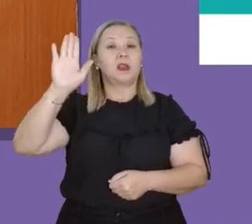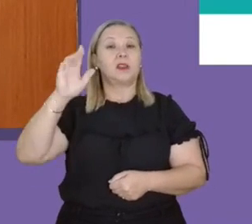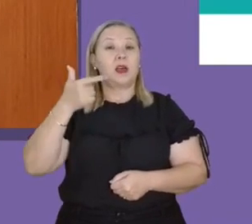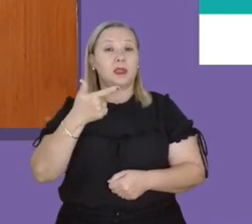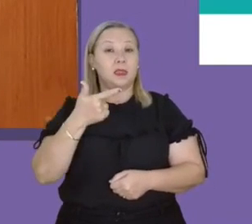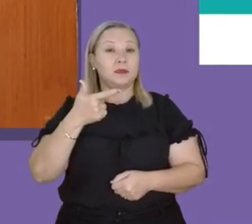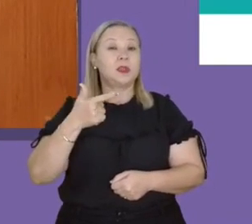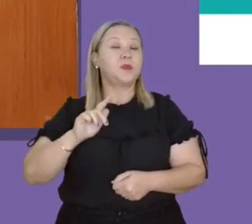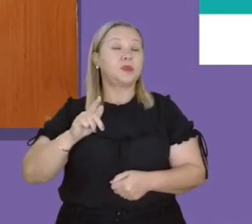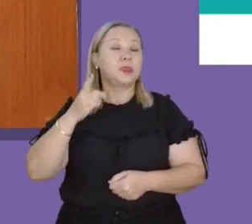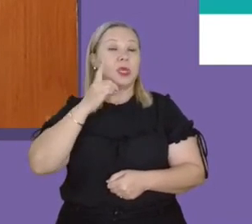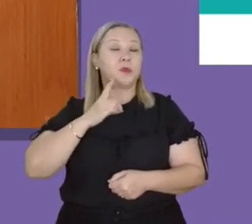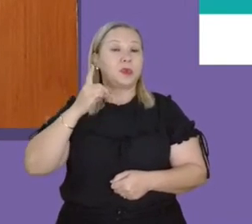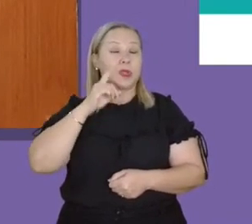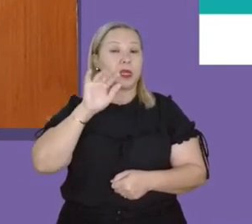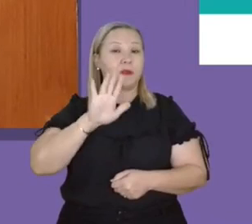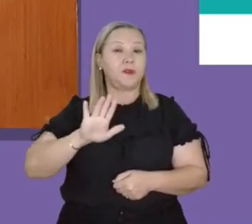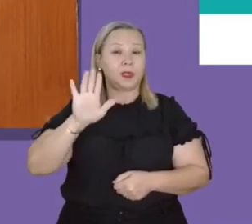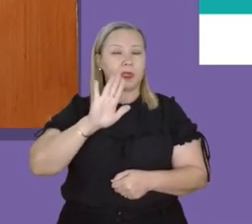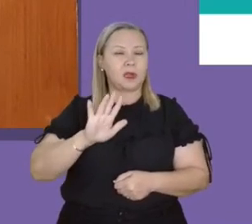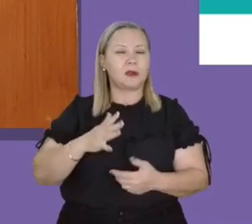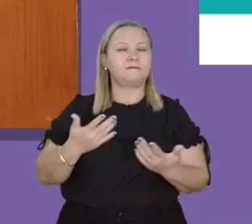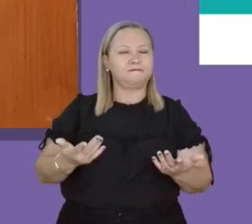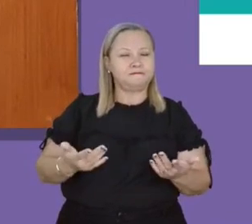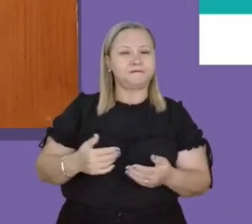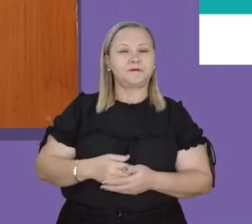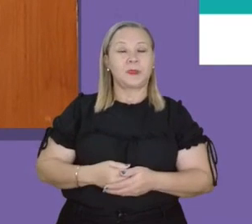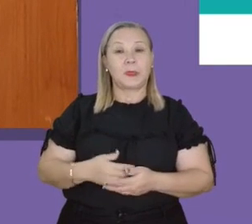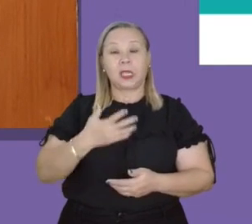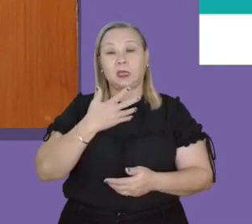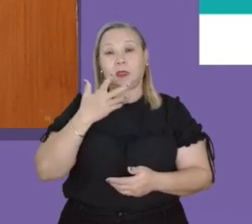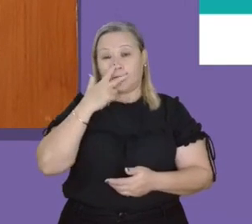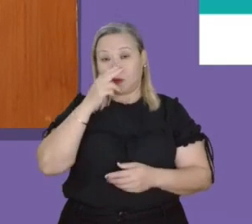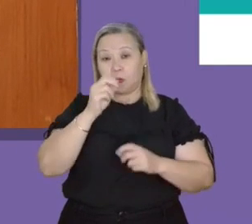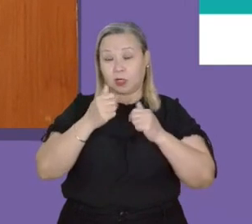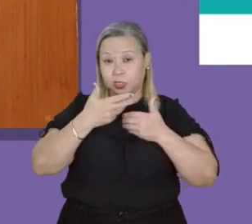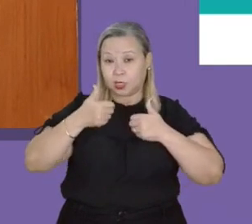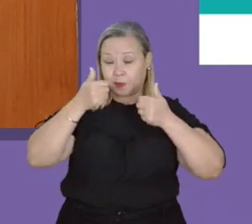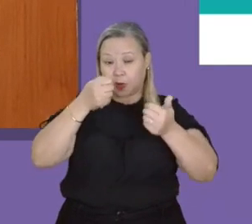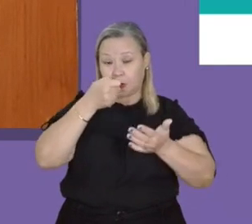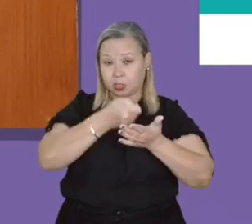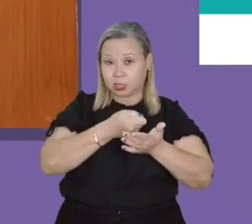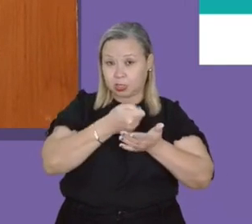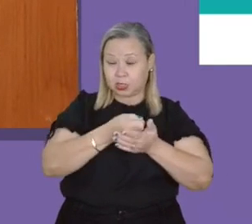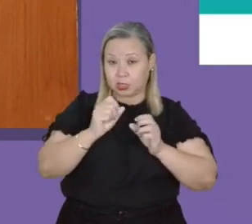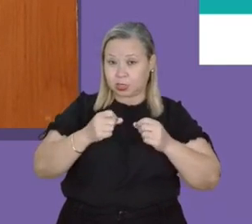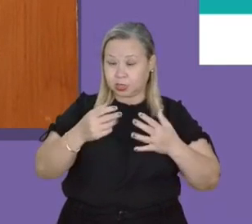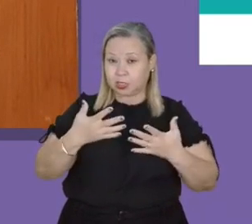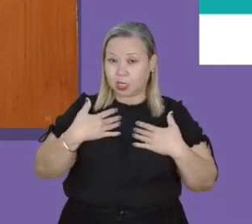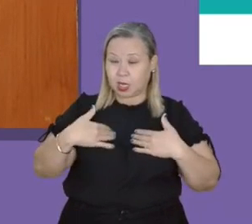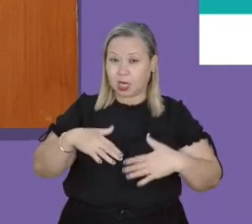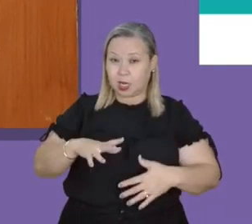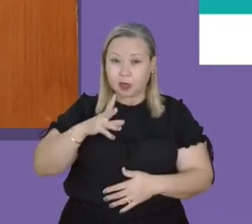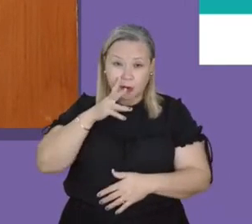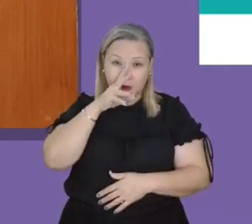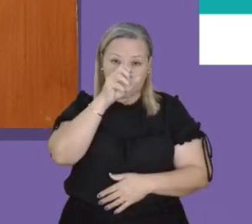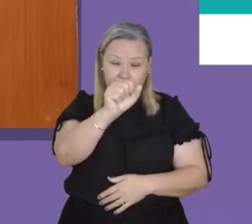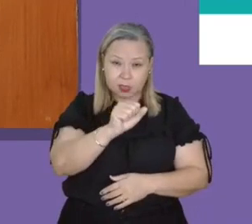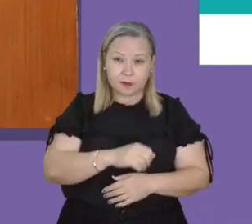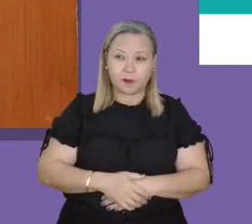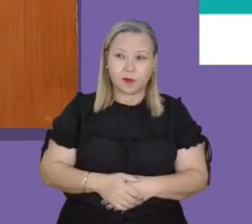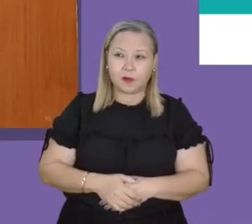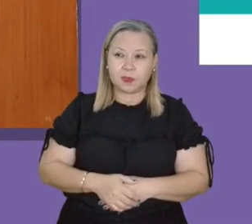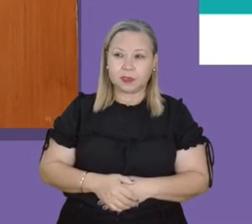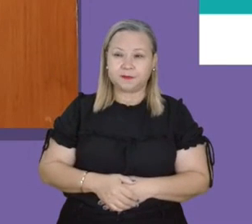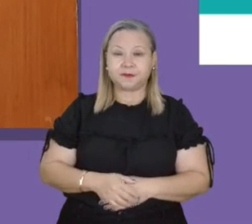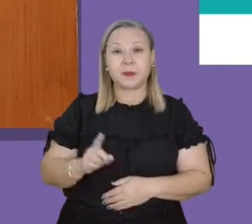que a conjuntura nacional seria onde a gente devia dedicar as energias, né? Apesar de eu não ter terminado o mandato